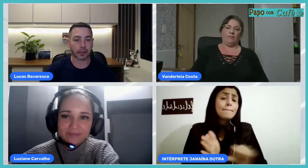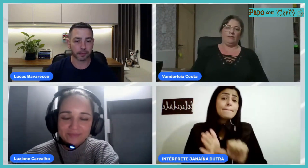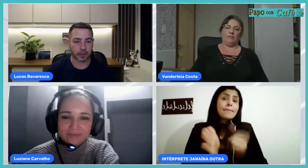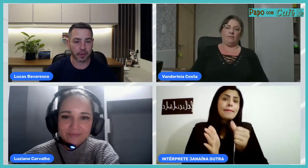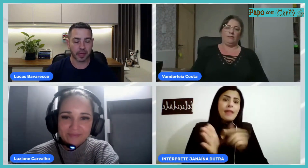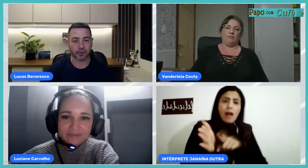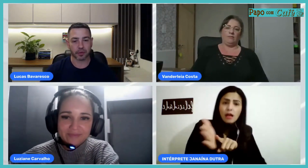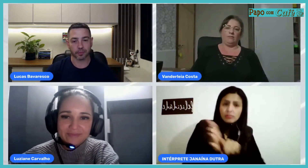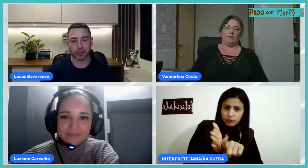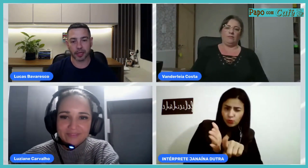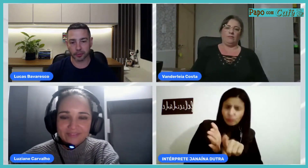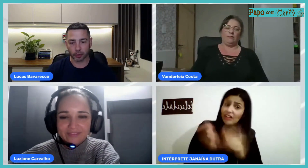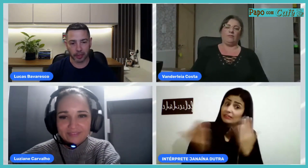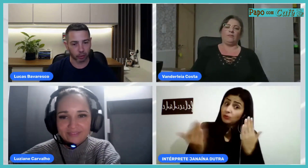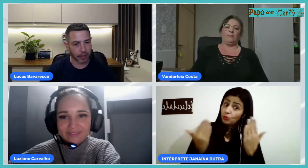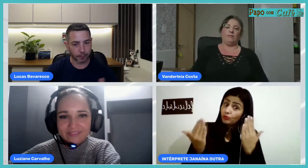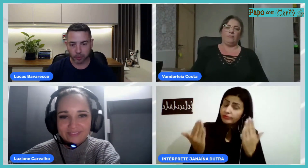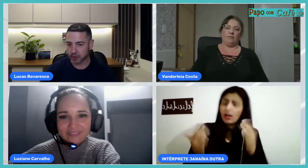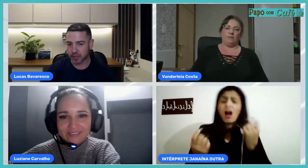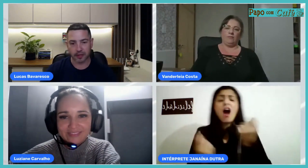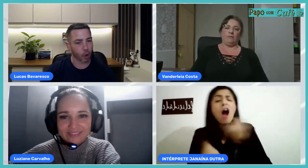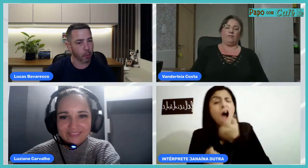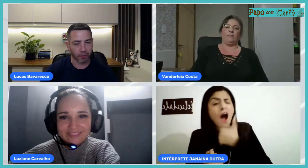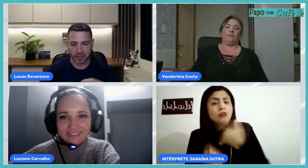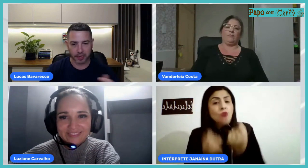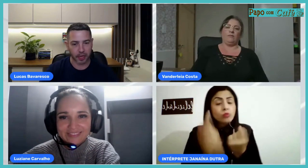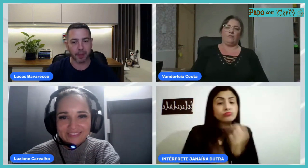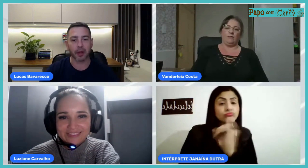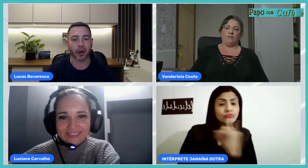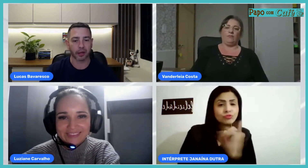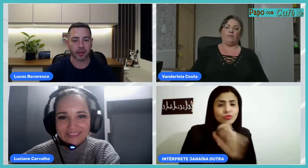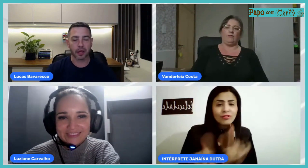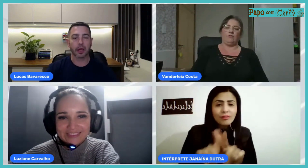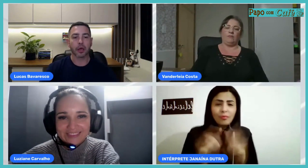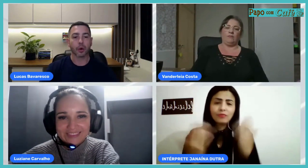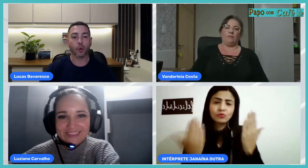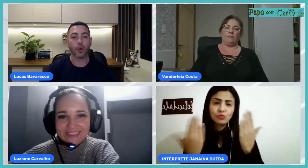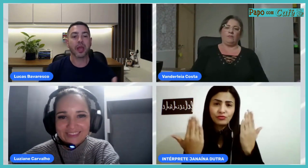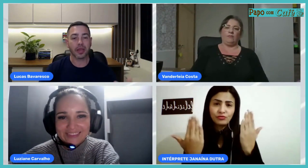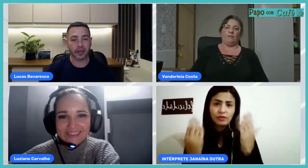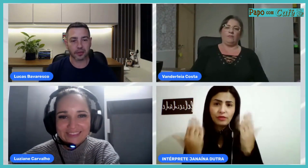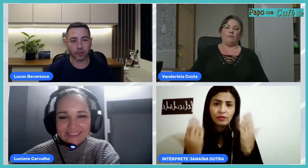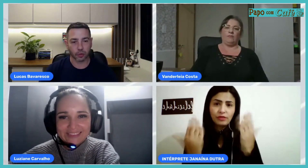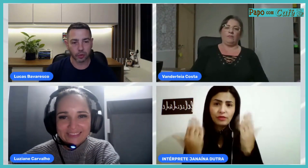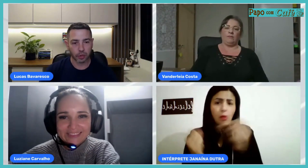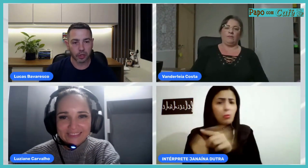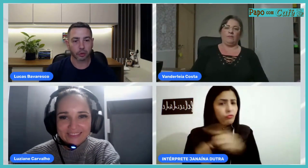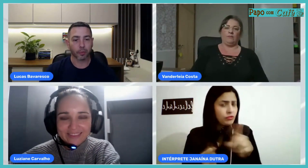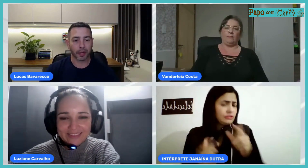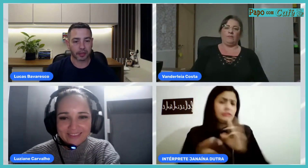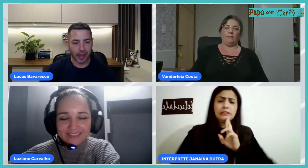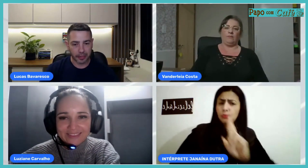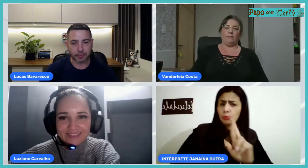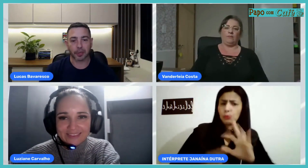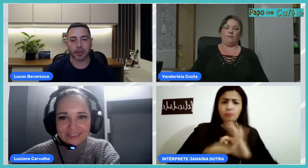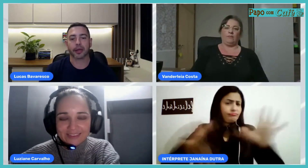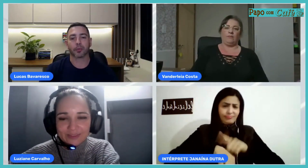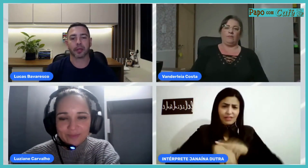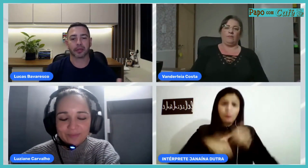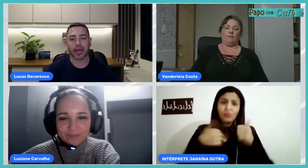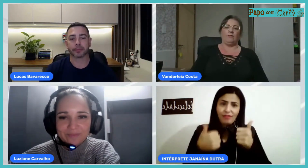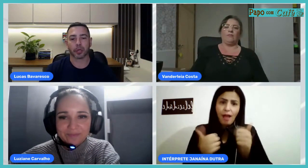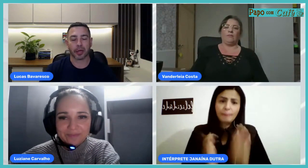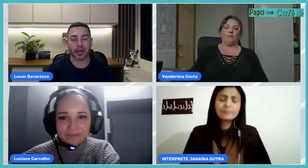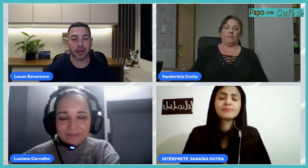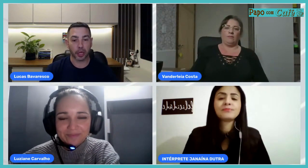também ter. E aí vocês podem responder no tempo de vocês, como vocês achar melhor. O início de uma intérprete, né,